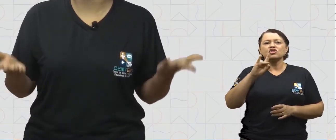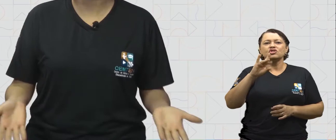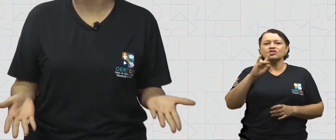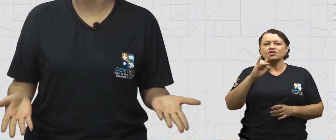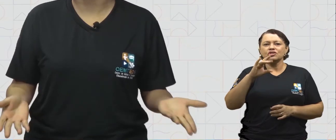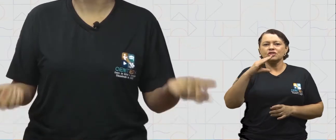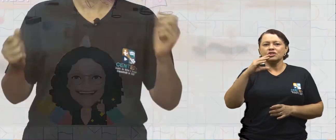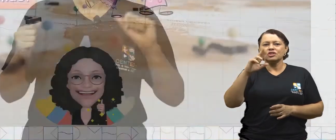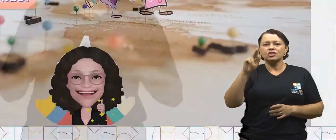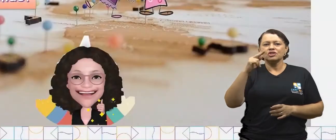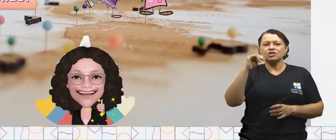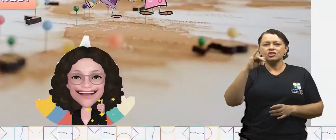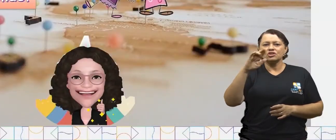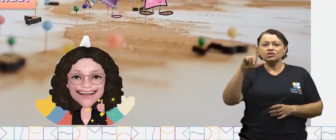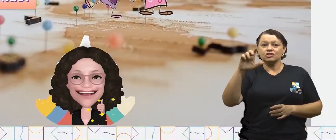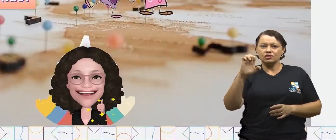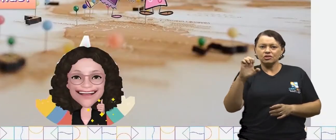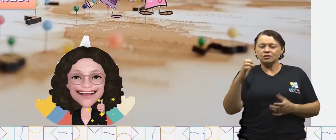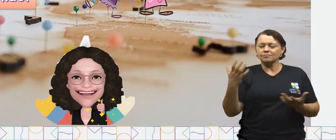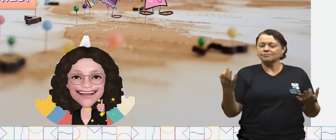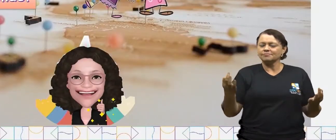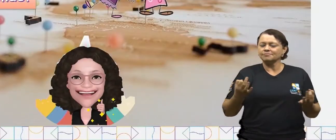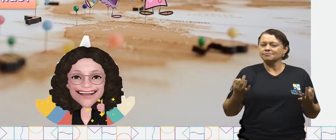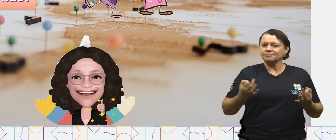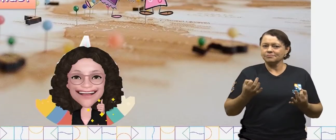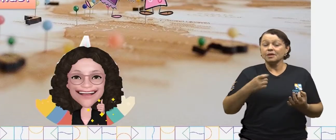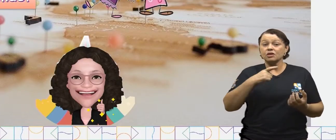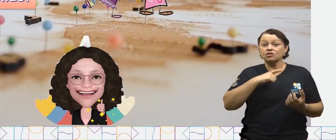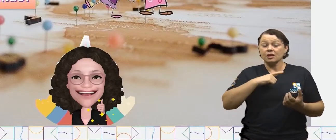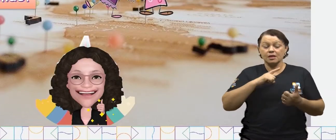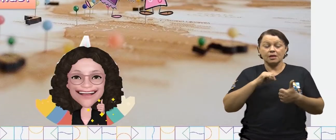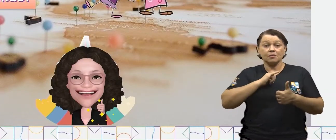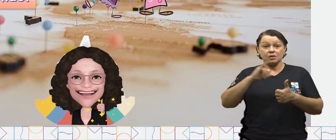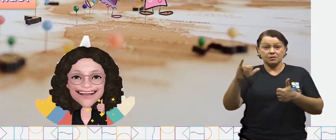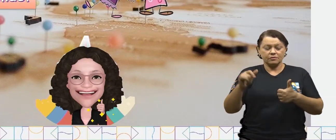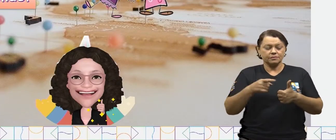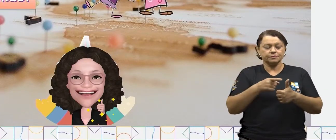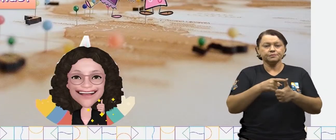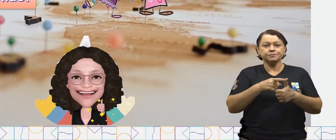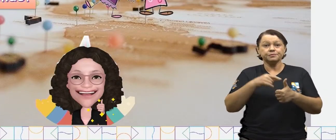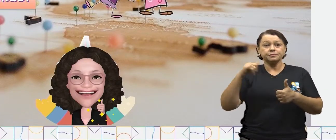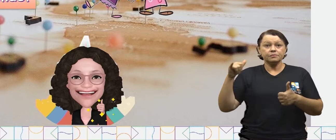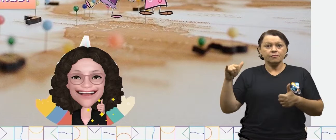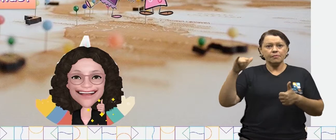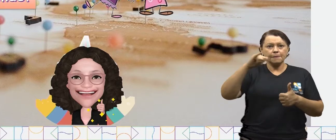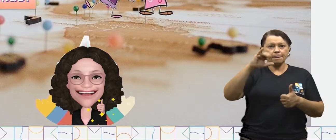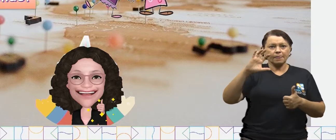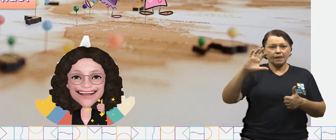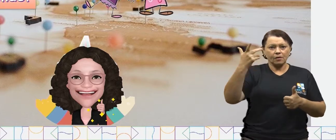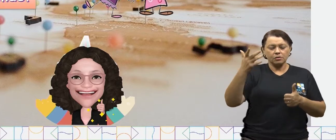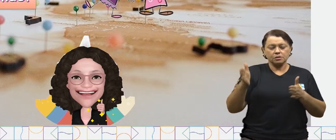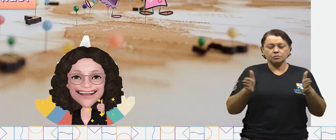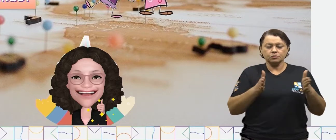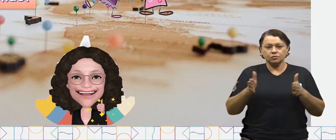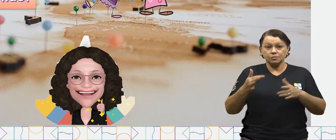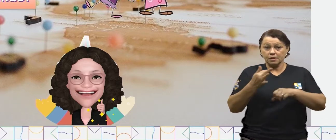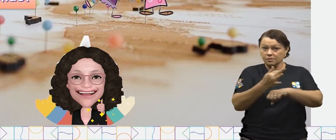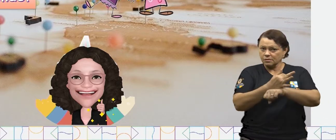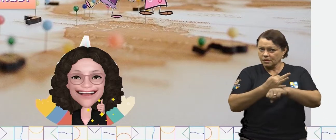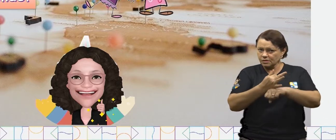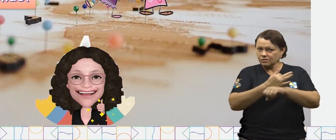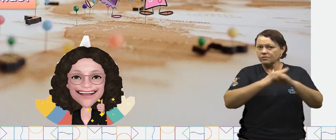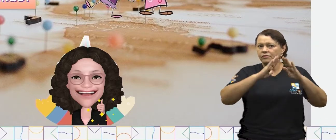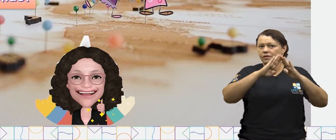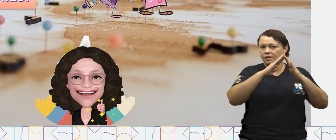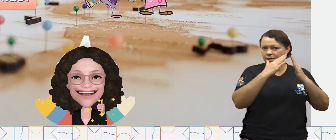Que máximo! Já temos, então, as seguintes informações. A viagem aconteceu no período das